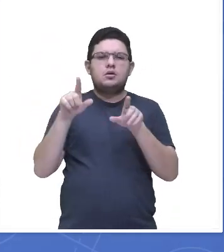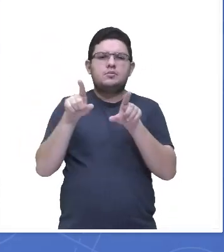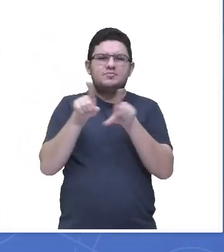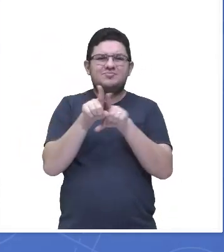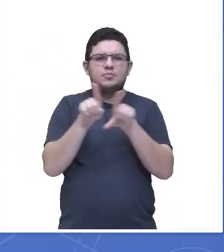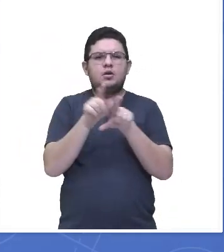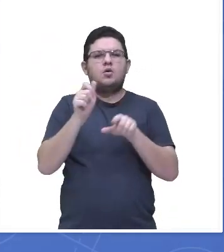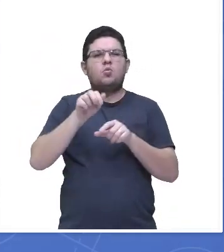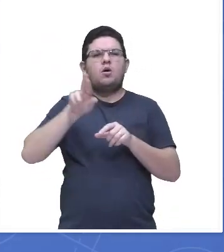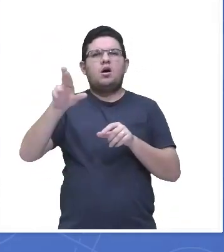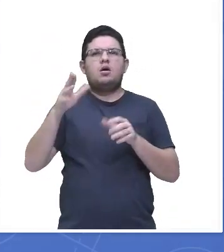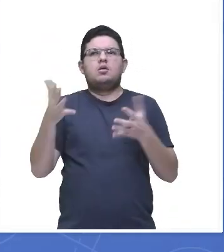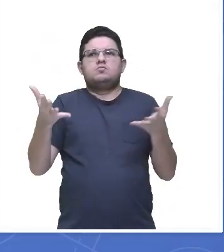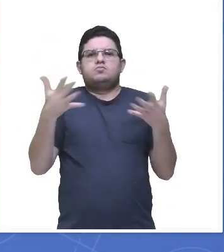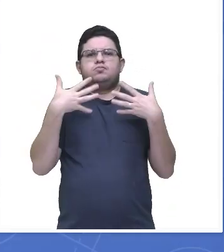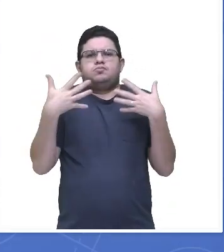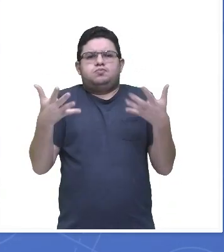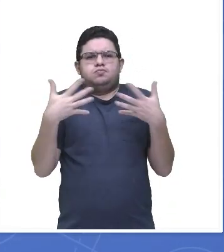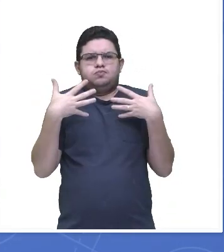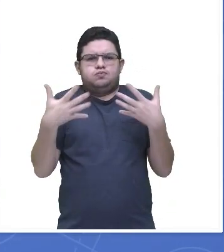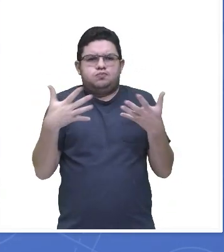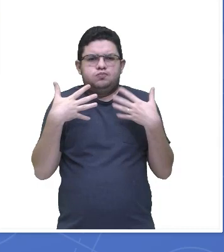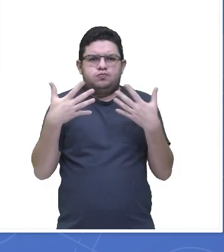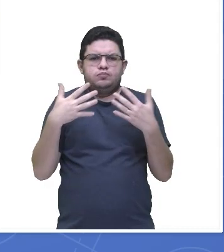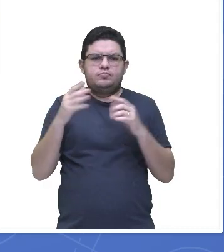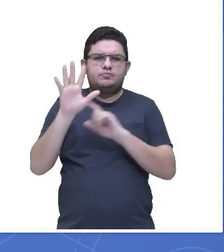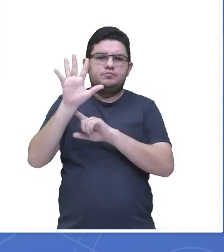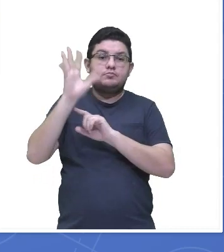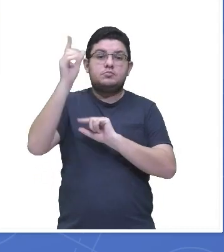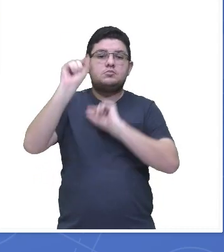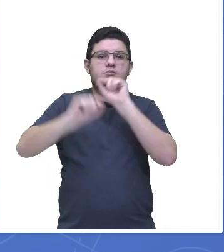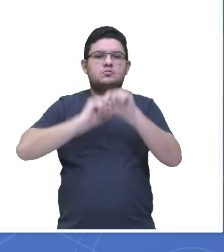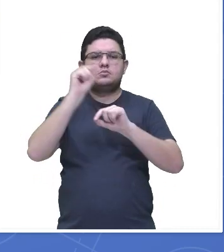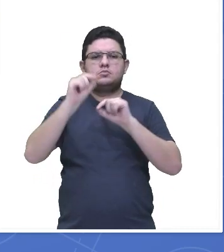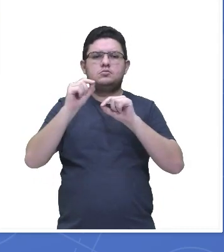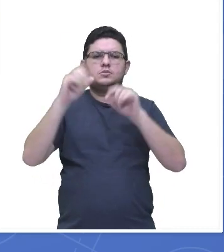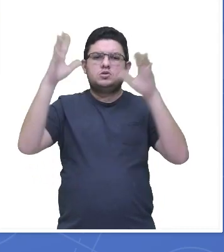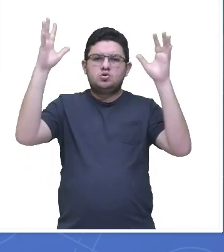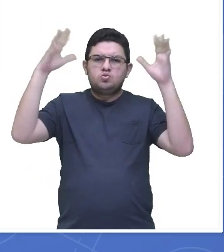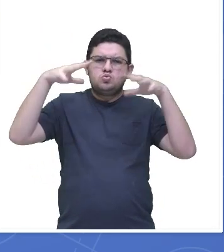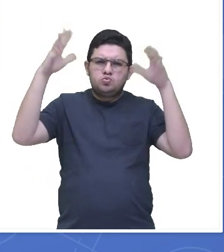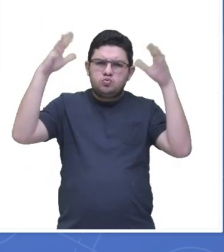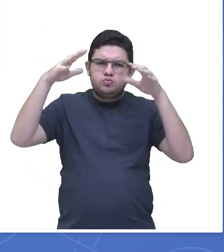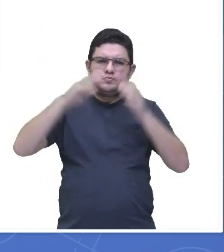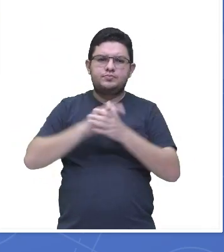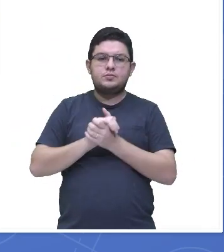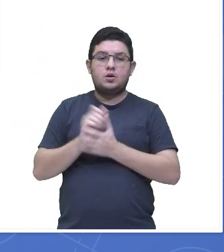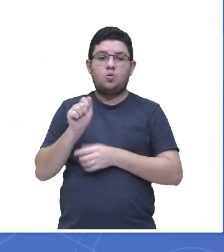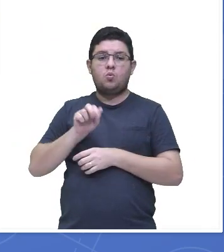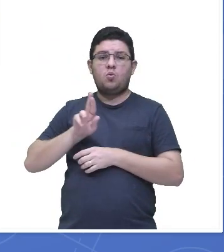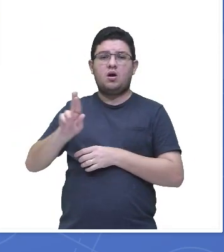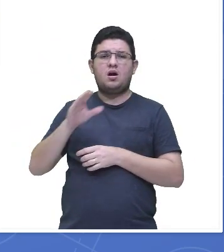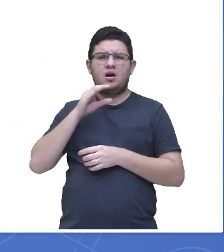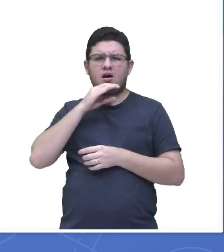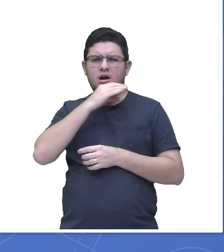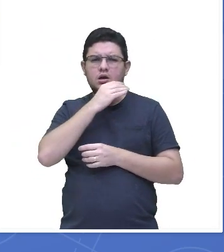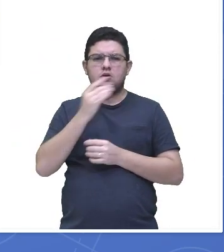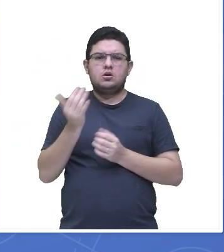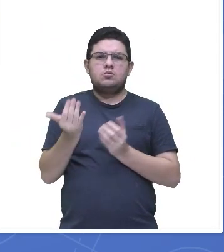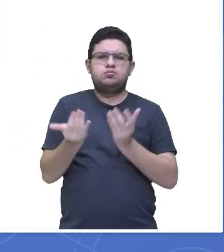chamadas chuvas convectivas. Esse ar quente que tem aqui, muito úmido, a tendência dele é ele subir numa velocidade muito